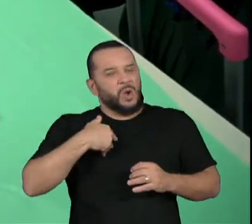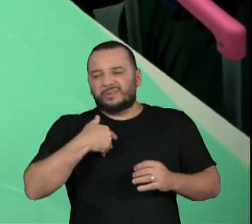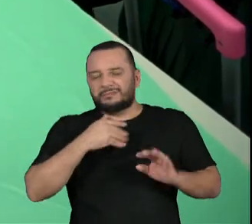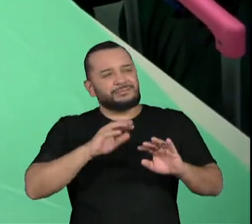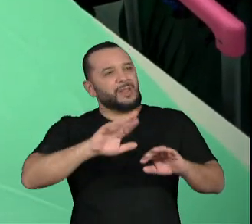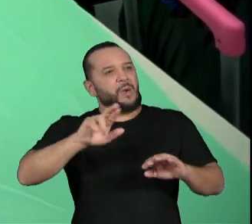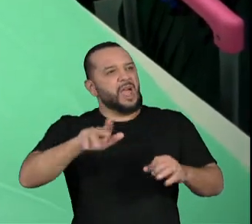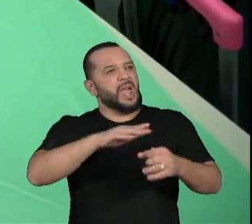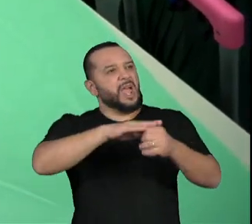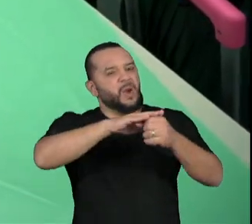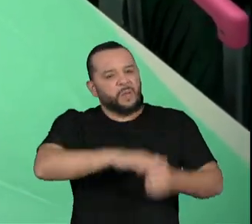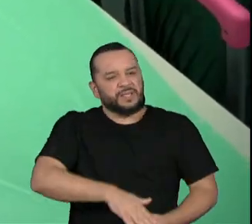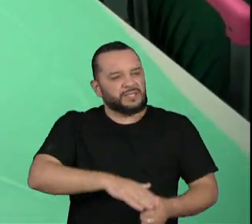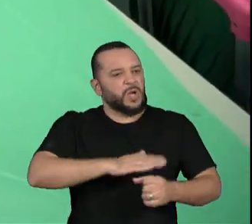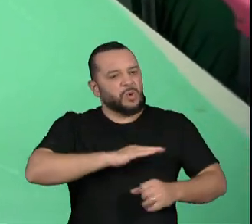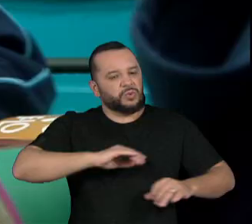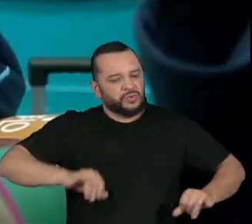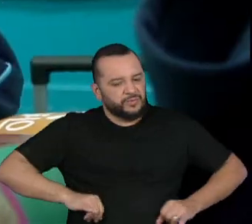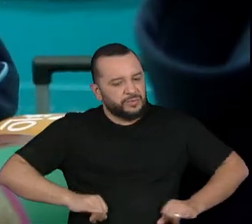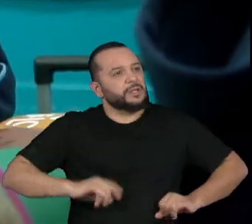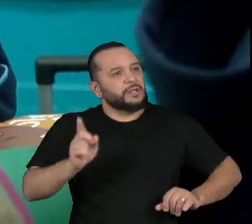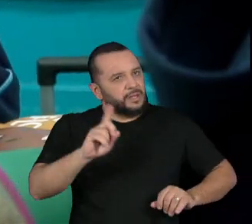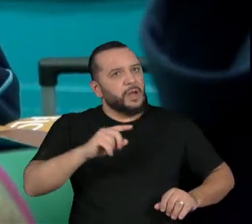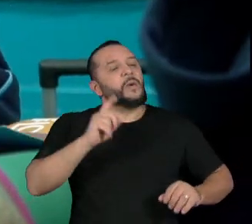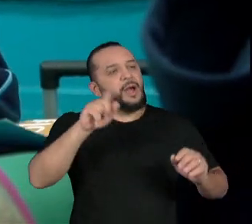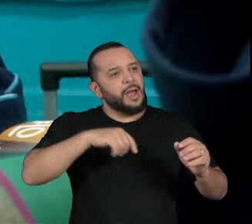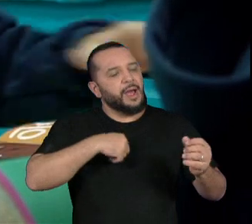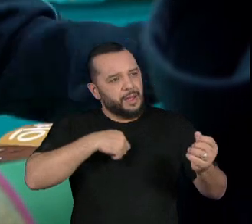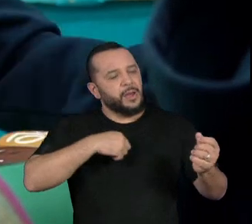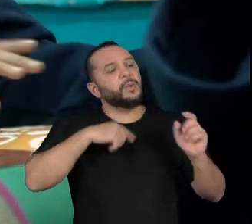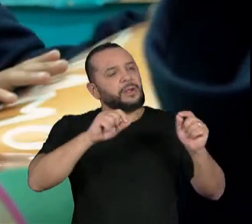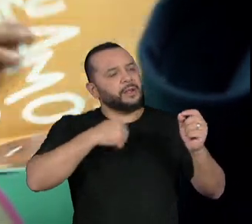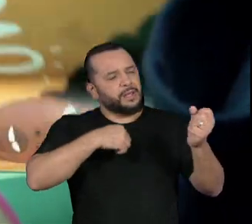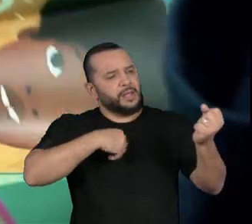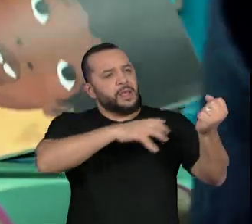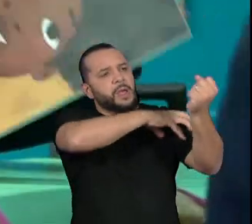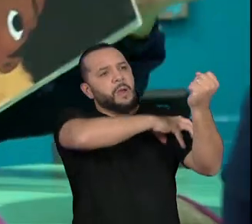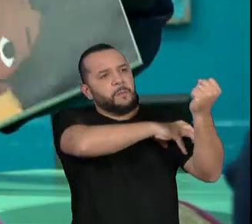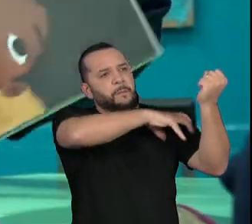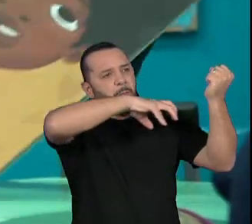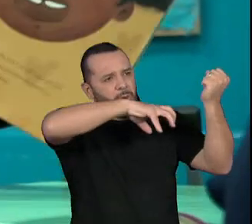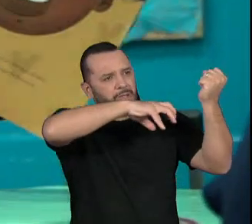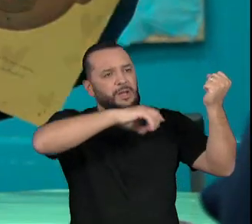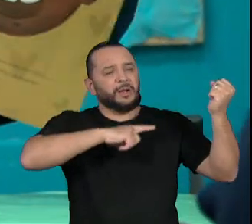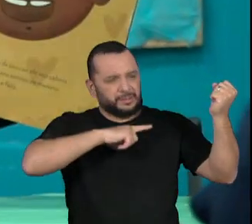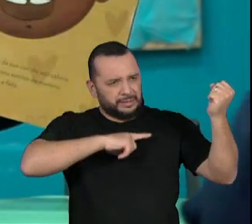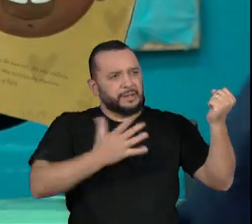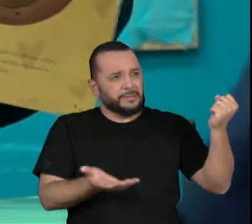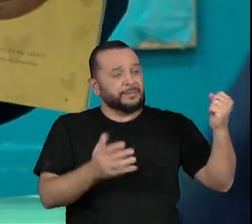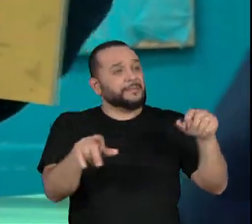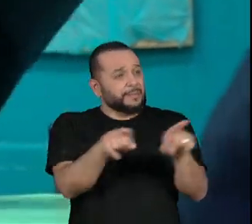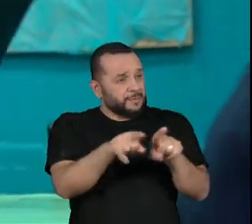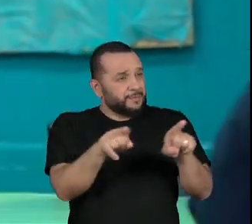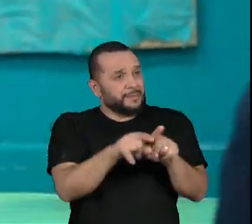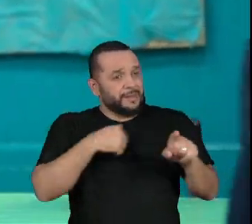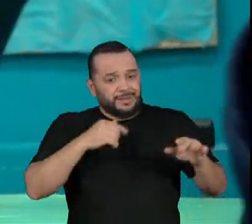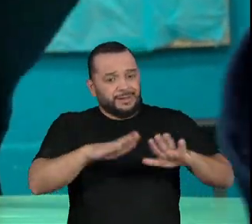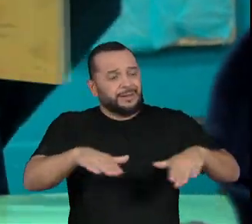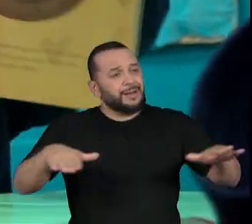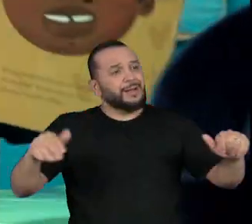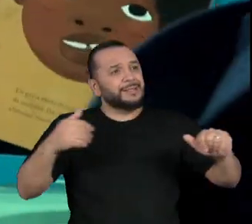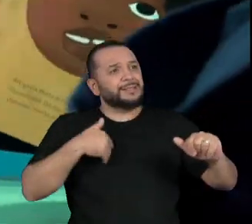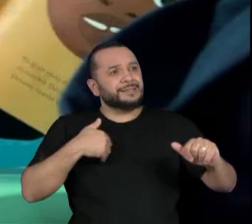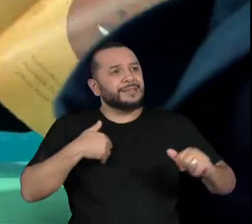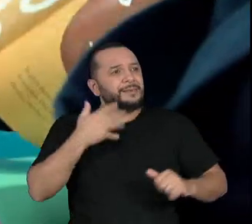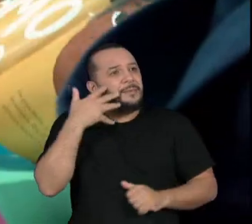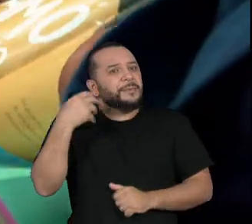narrativa poderosa, melhor do que empoderada, ao meu ver. E para as crianças não negras, coloca elas um dever ético, uma consciência de